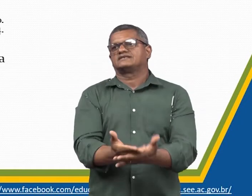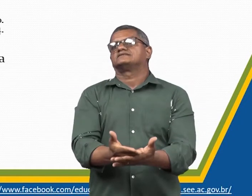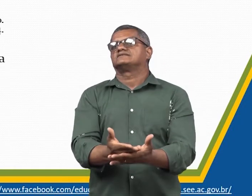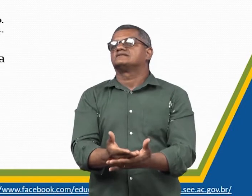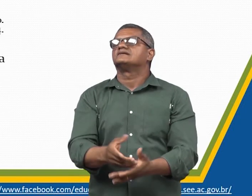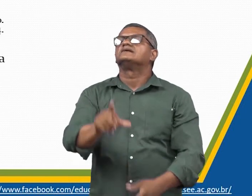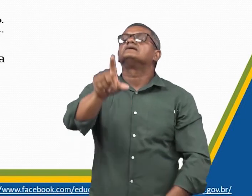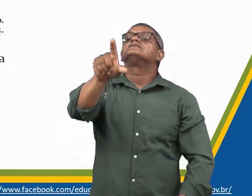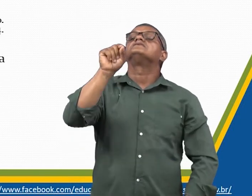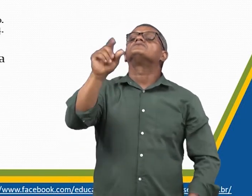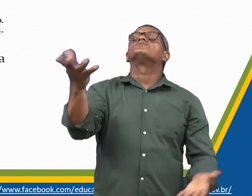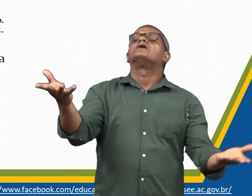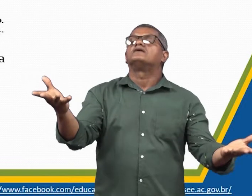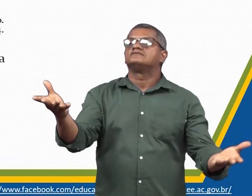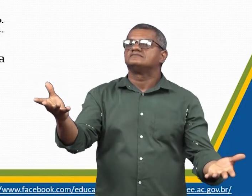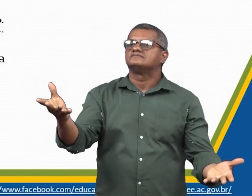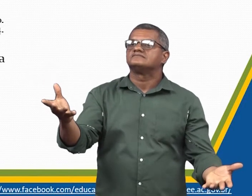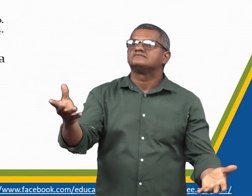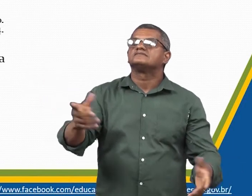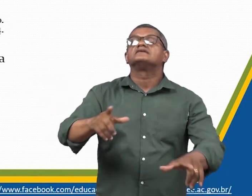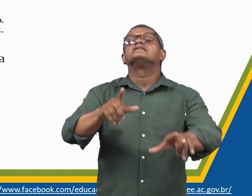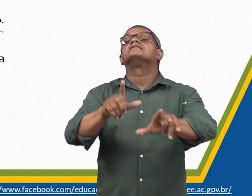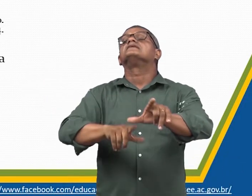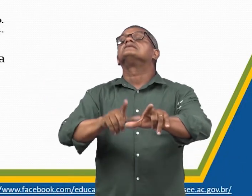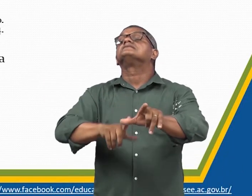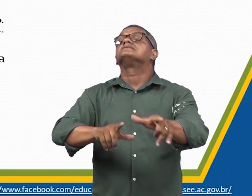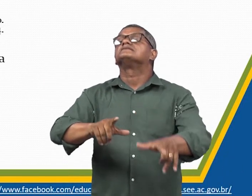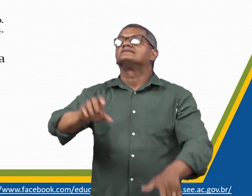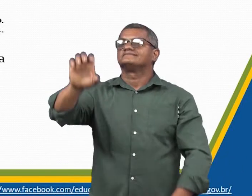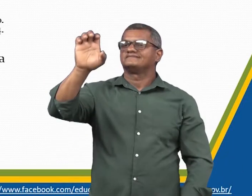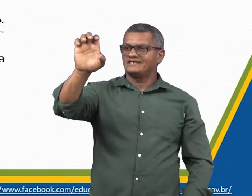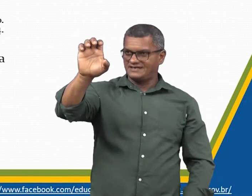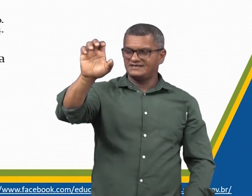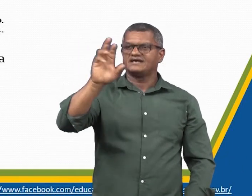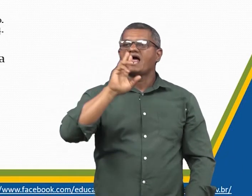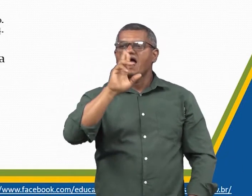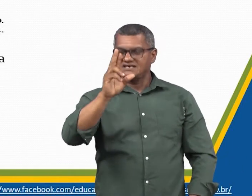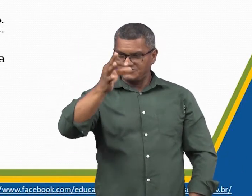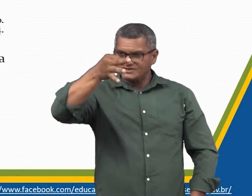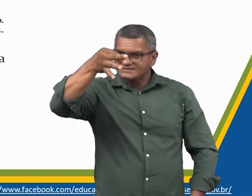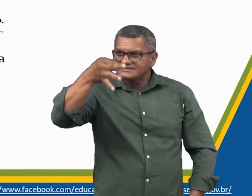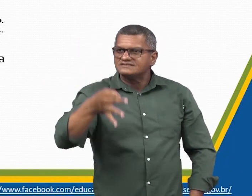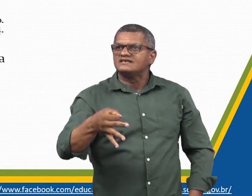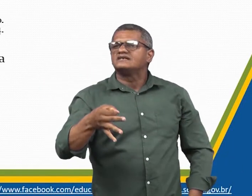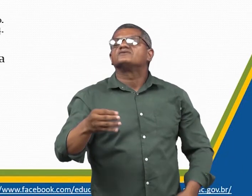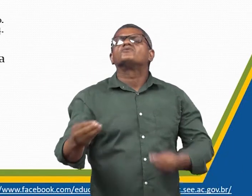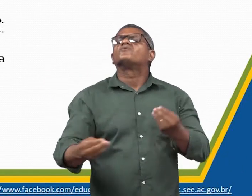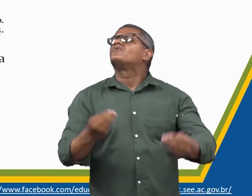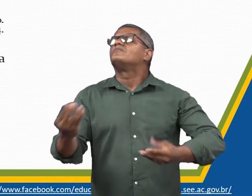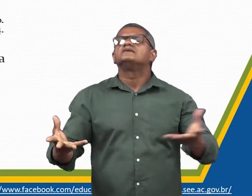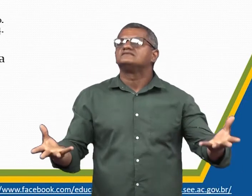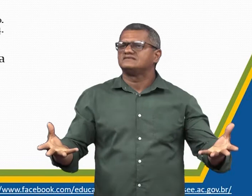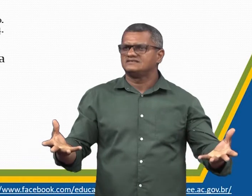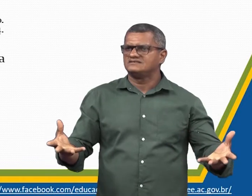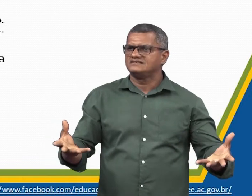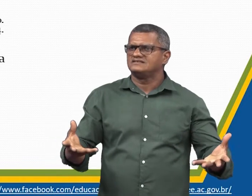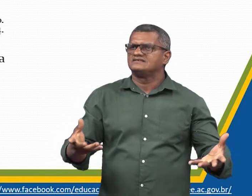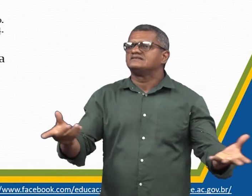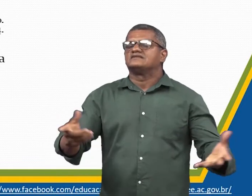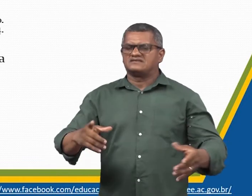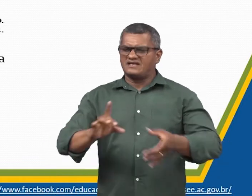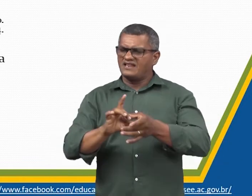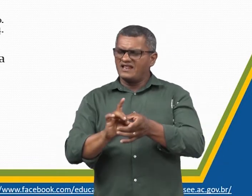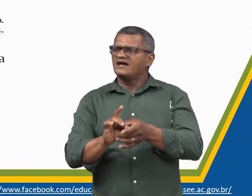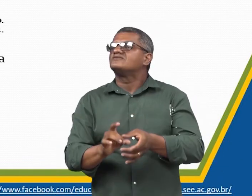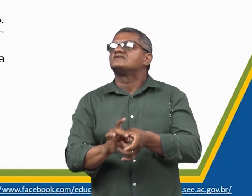Alternativa correta é a letra E. Como assim restringem a liberdade de credo? Bom,